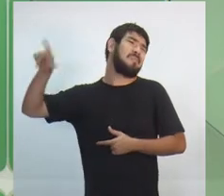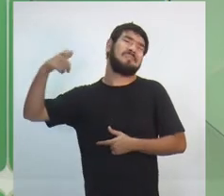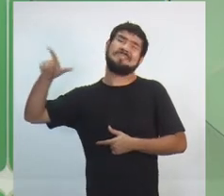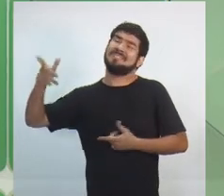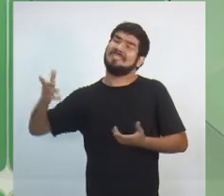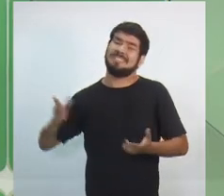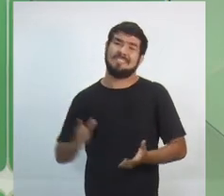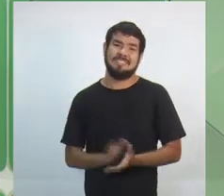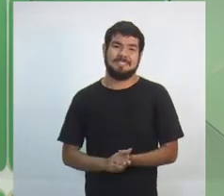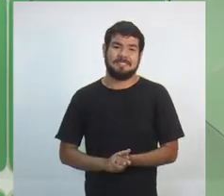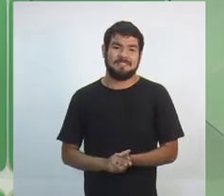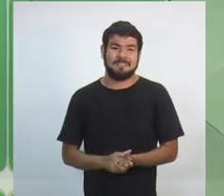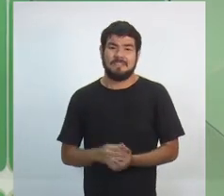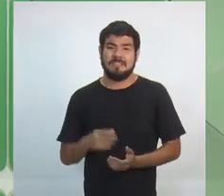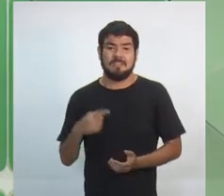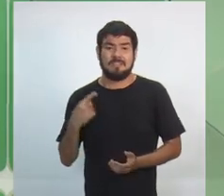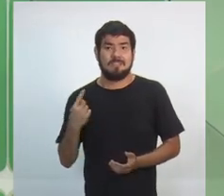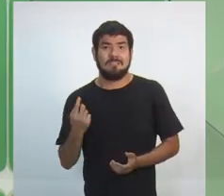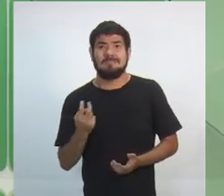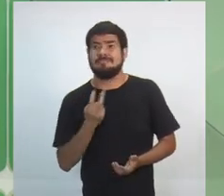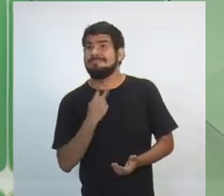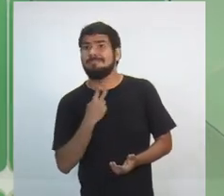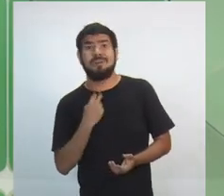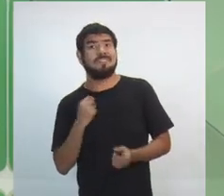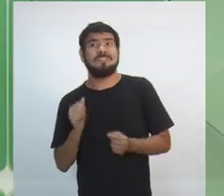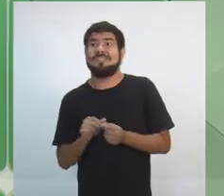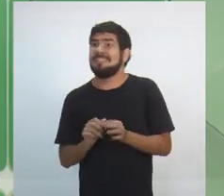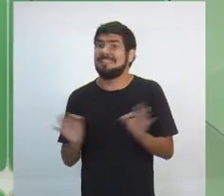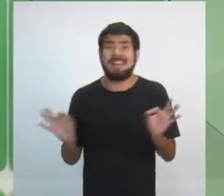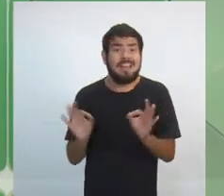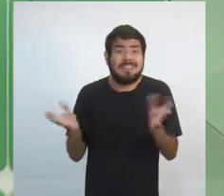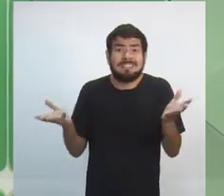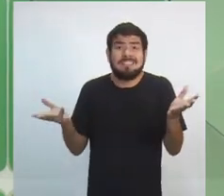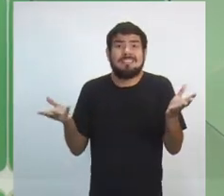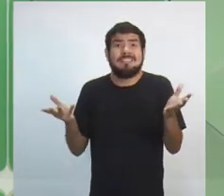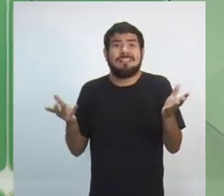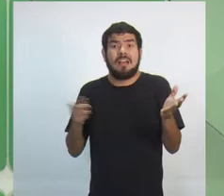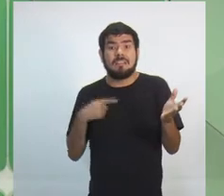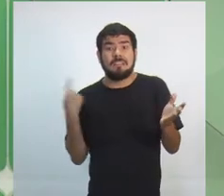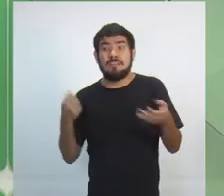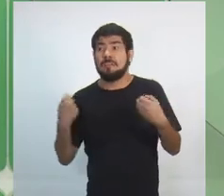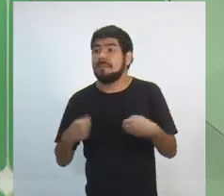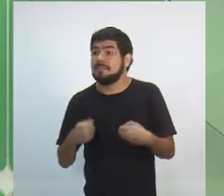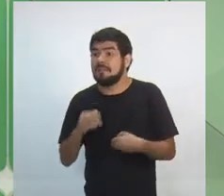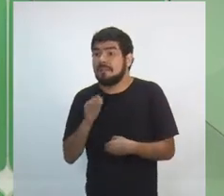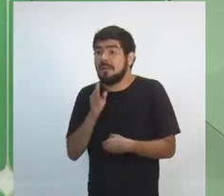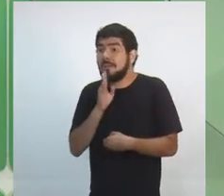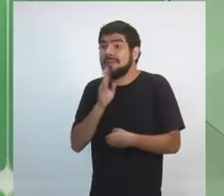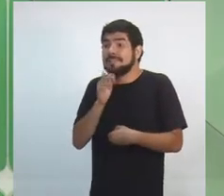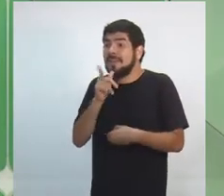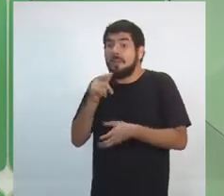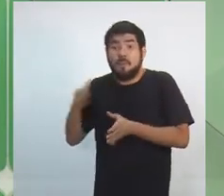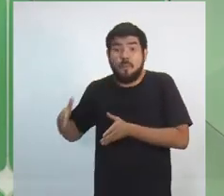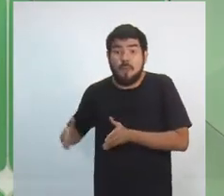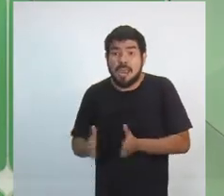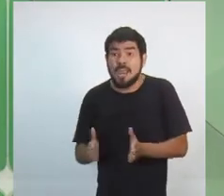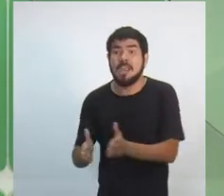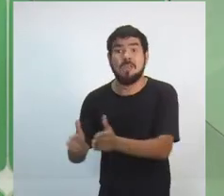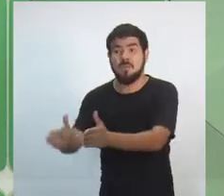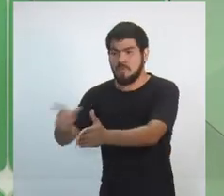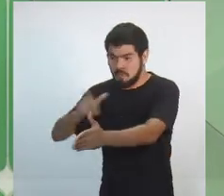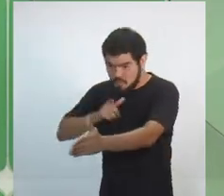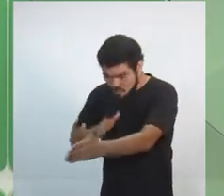fundiária. Não nos é permitido quase nada. A gente precisa conhecer as calhas de rios para poder falar